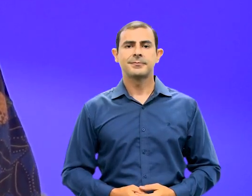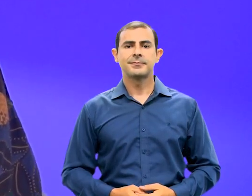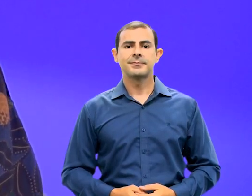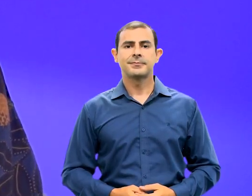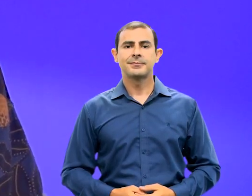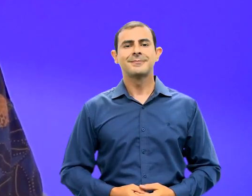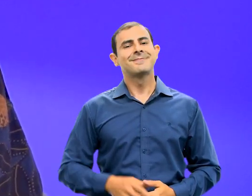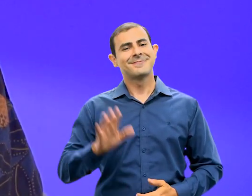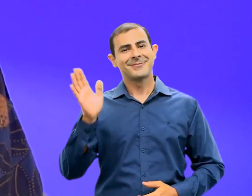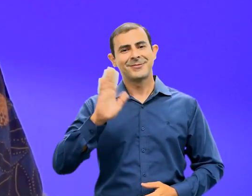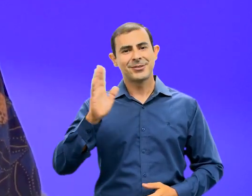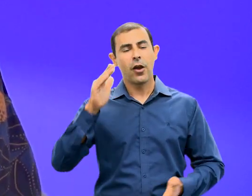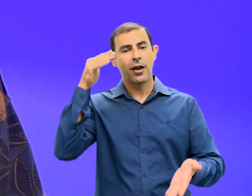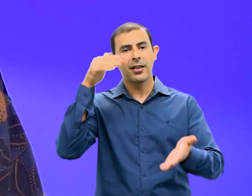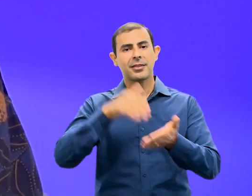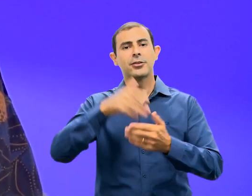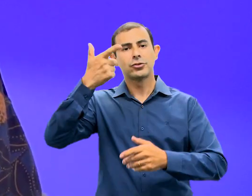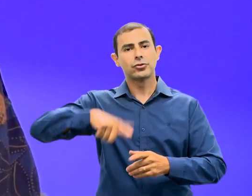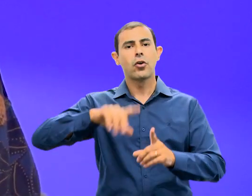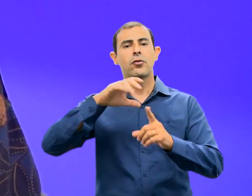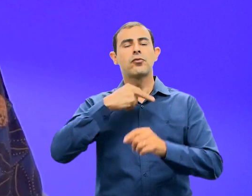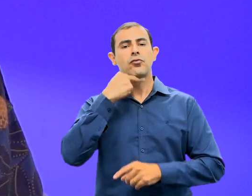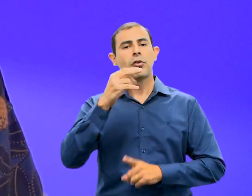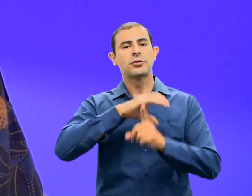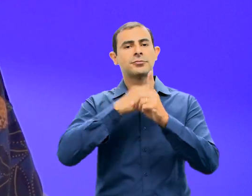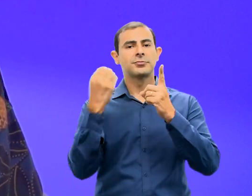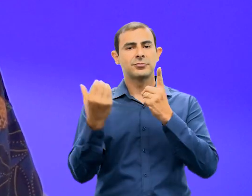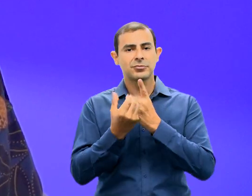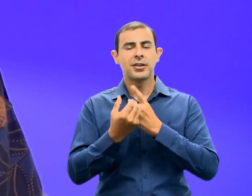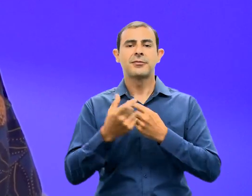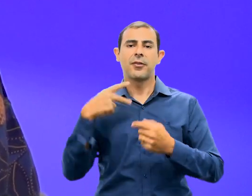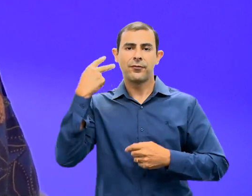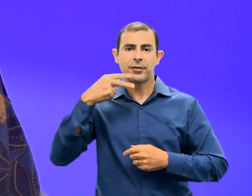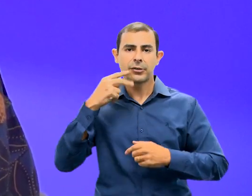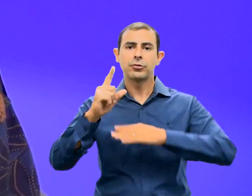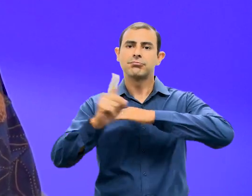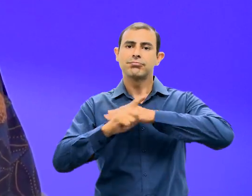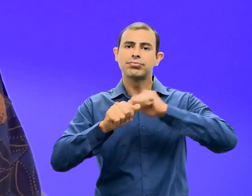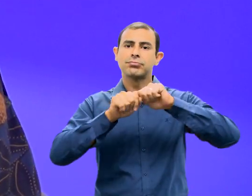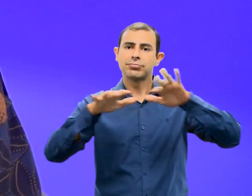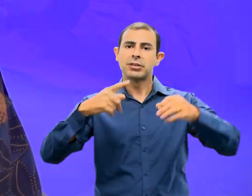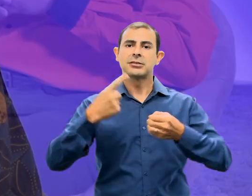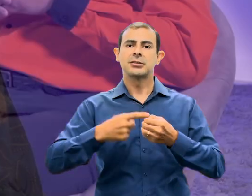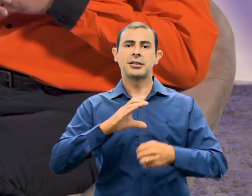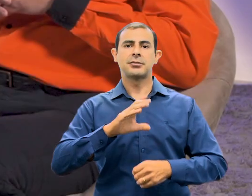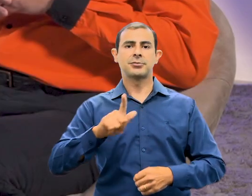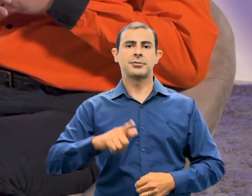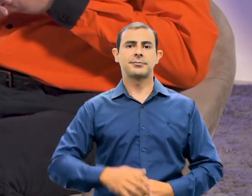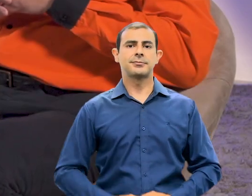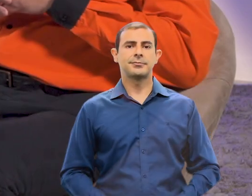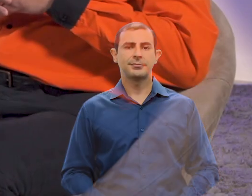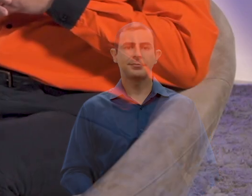câmara.ms.gov.br. Até a próxima edição com mais informações sobre a atuação dos vereadores por Campo Grande.